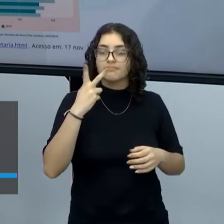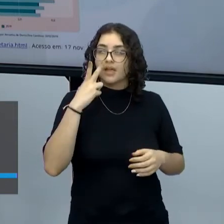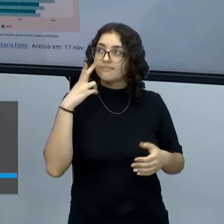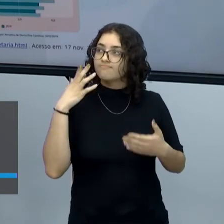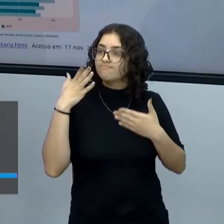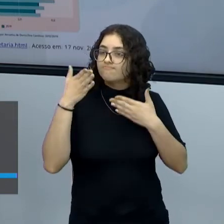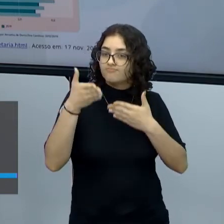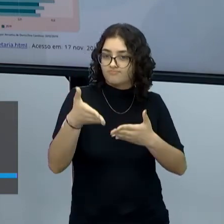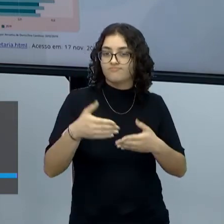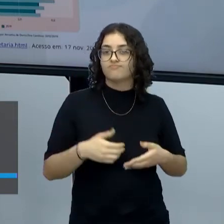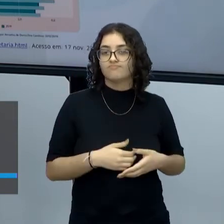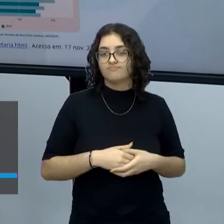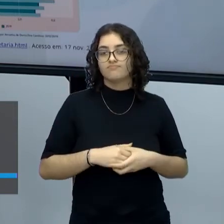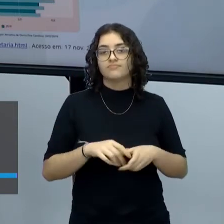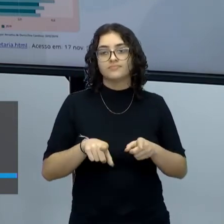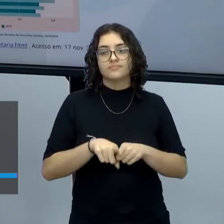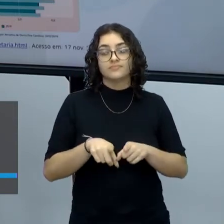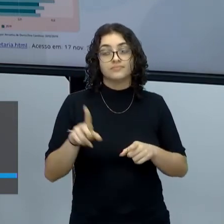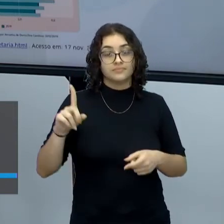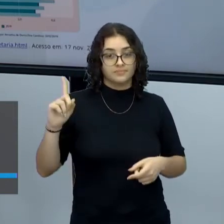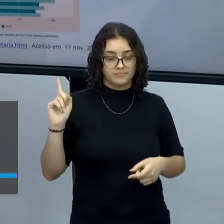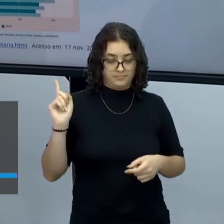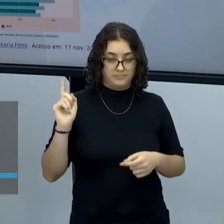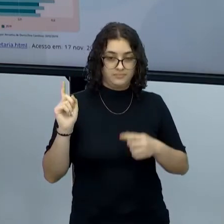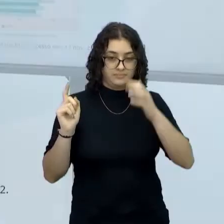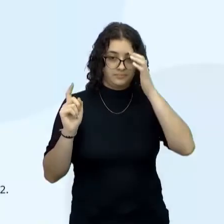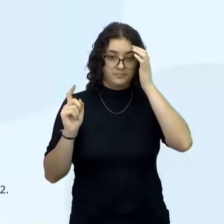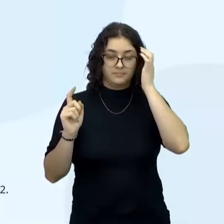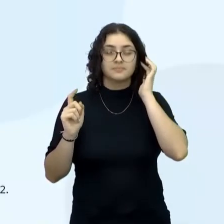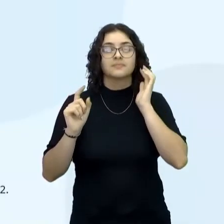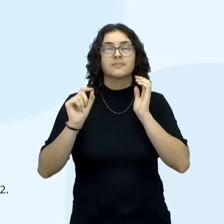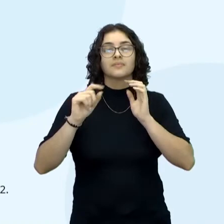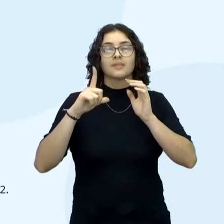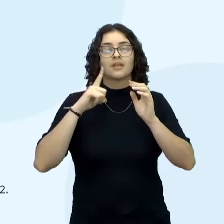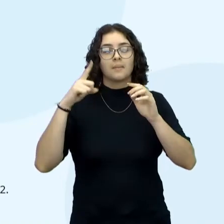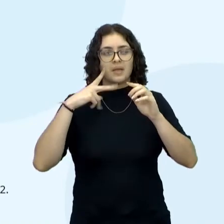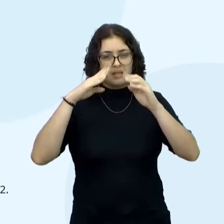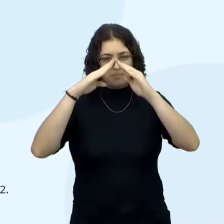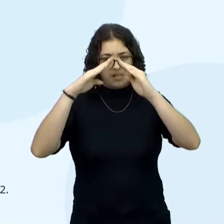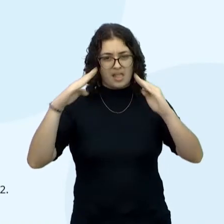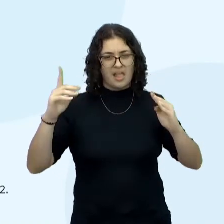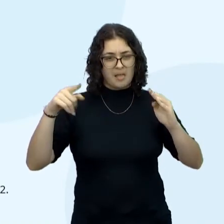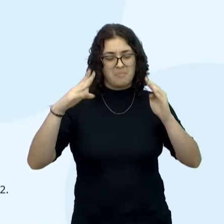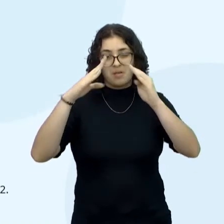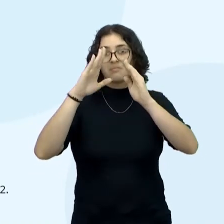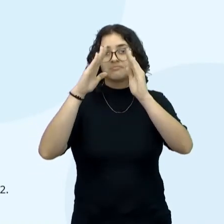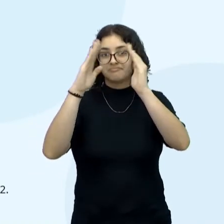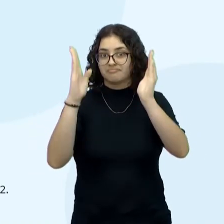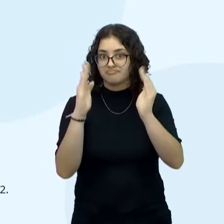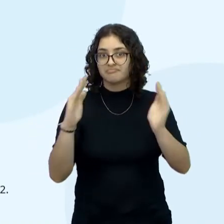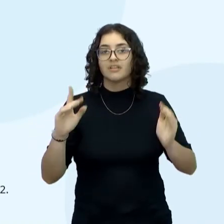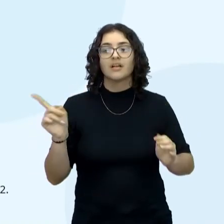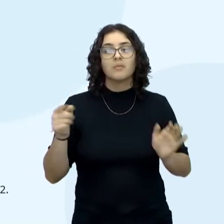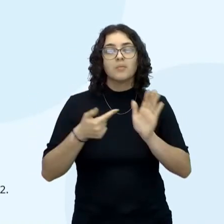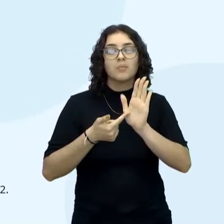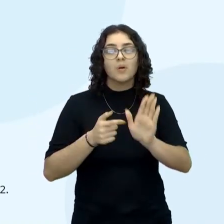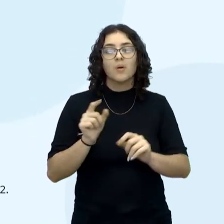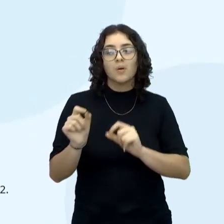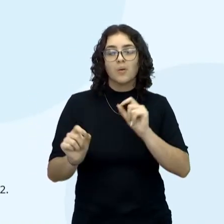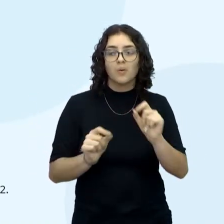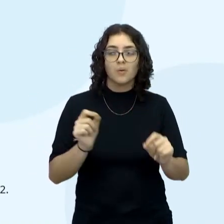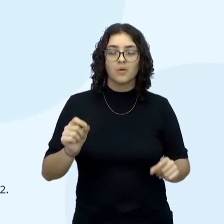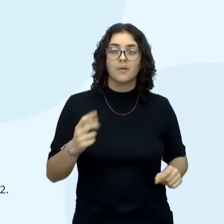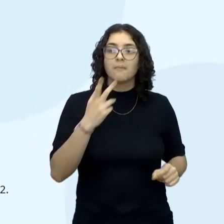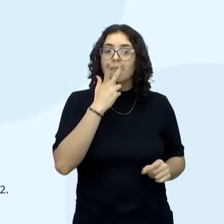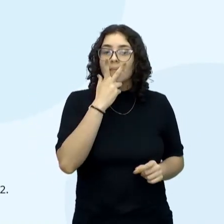sentido. E essa pirâmide, né, que acaba nem sendo uma pirâmide realmente, ela acaba mostrando